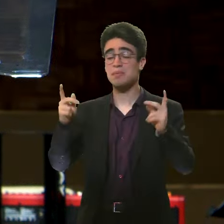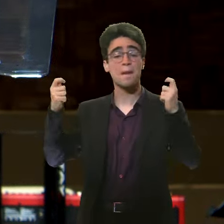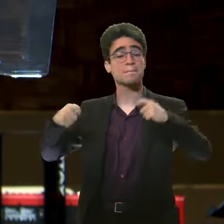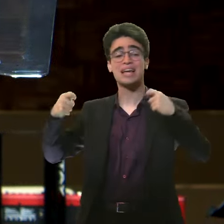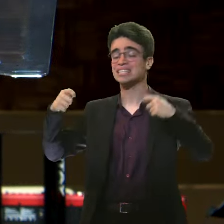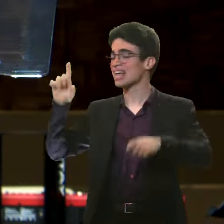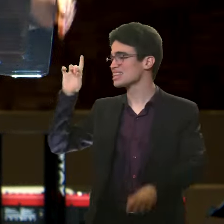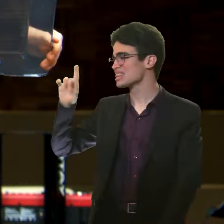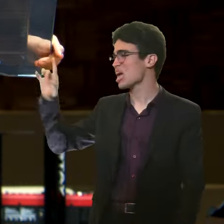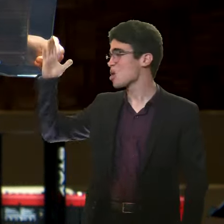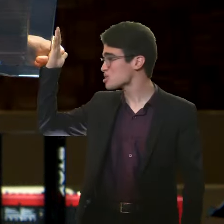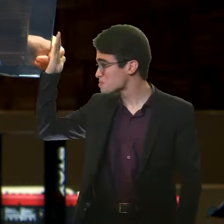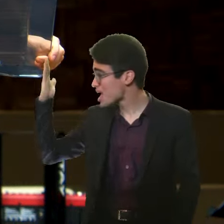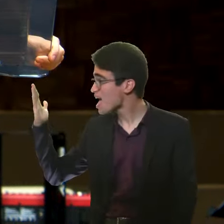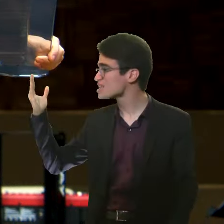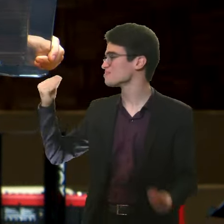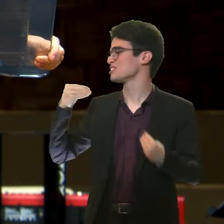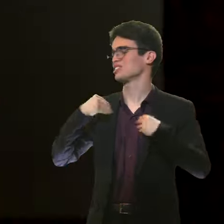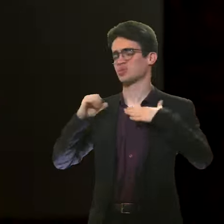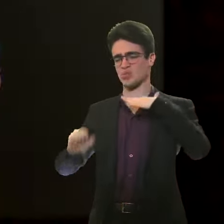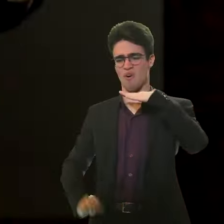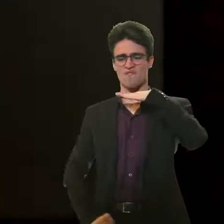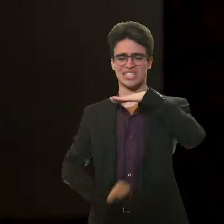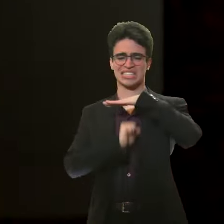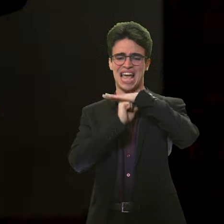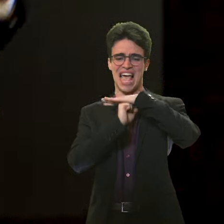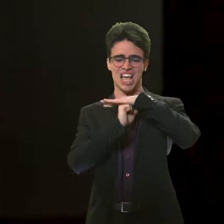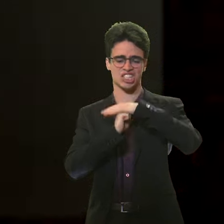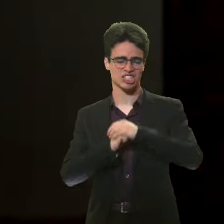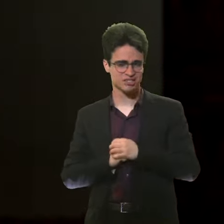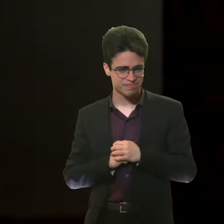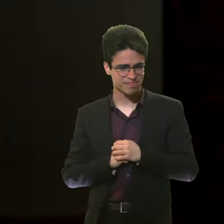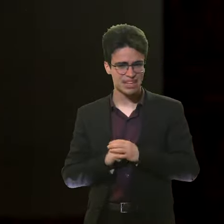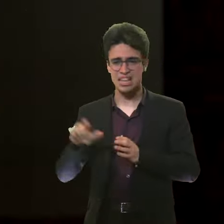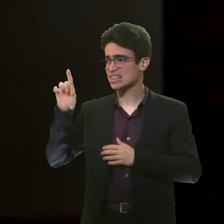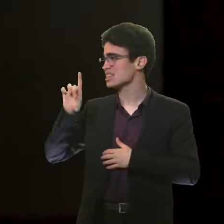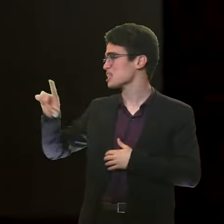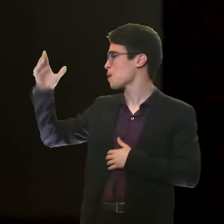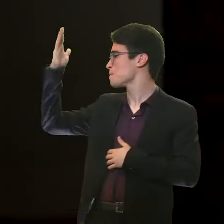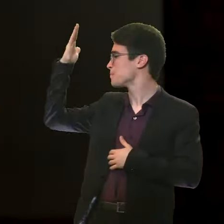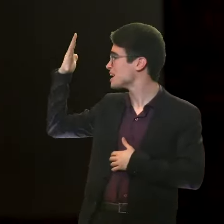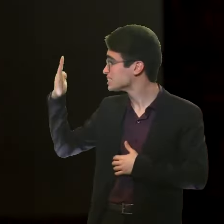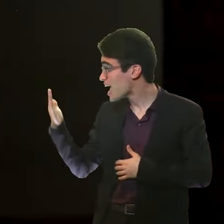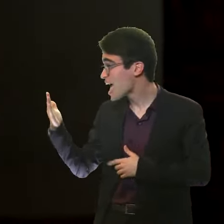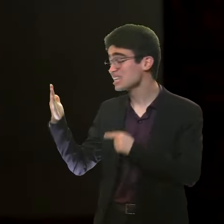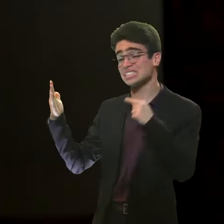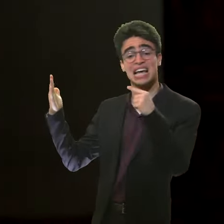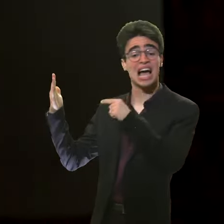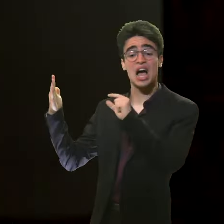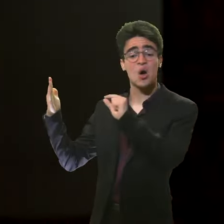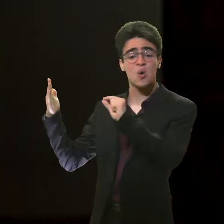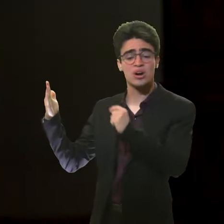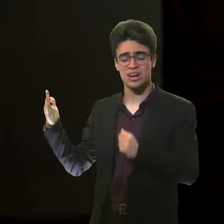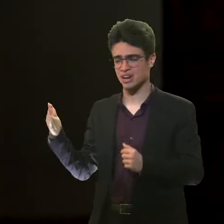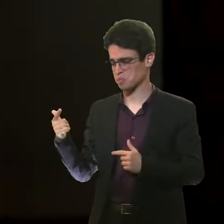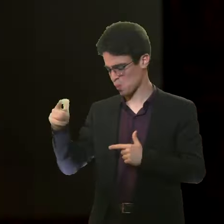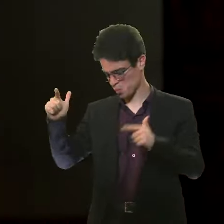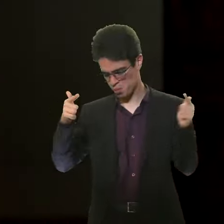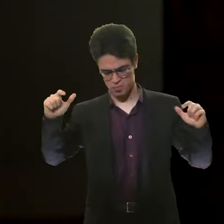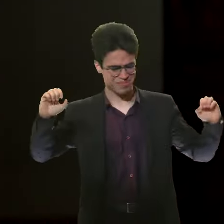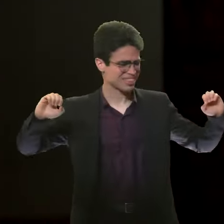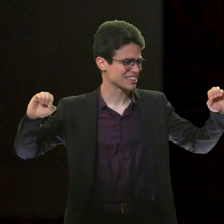Deus, porque Ele é suficiente. Diante dEle, a gente não precisa de mais nada,